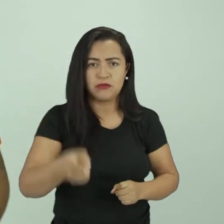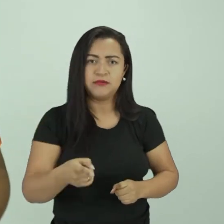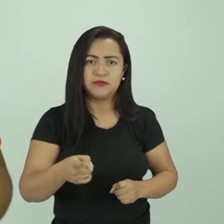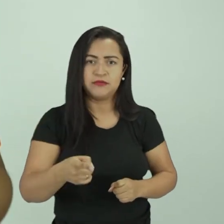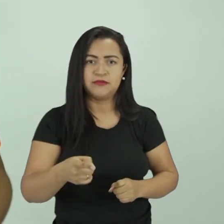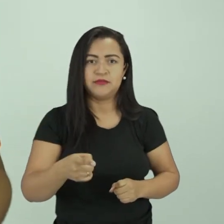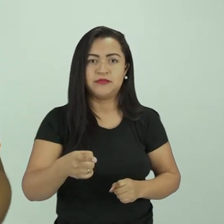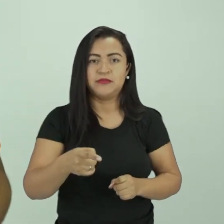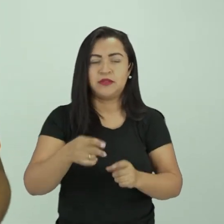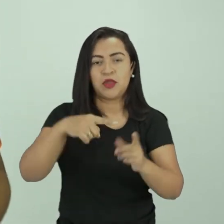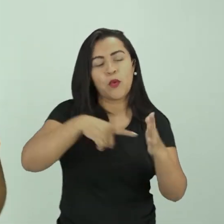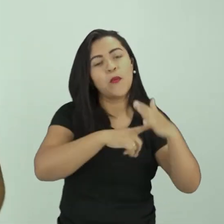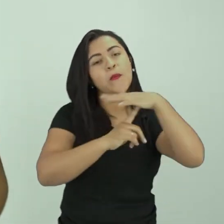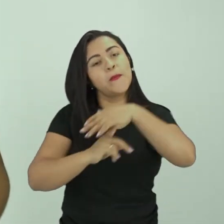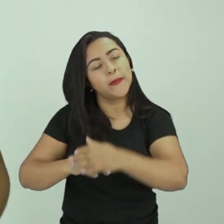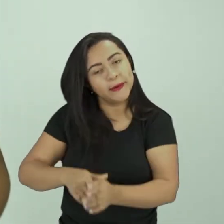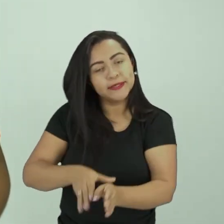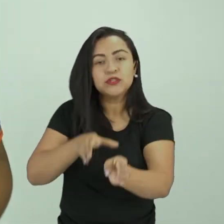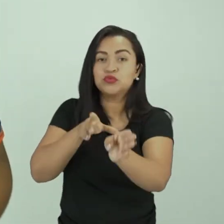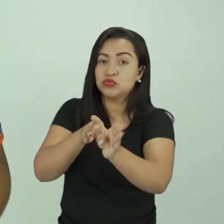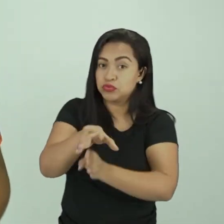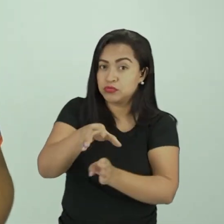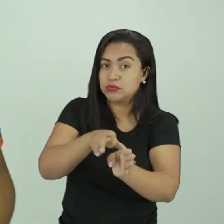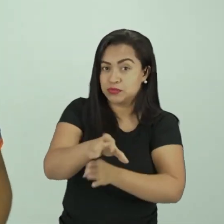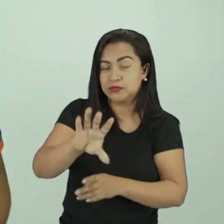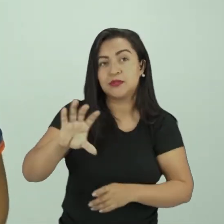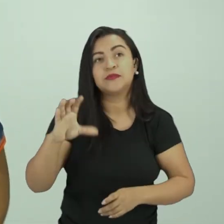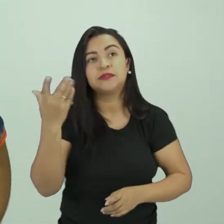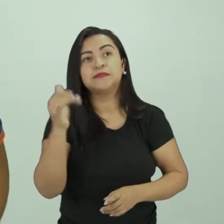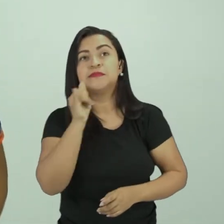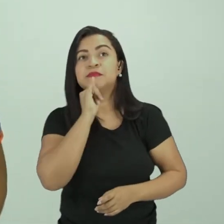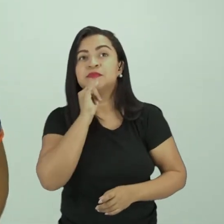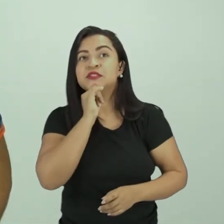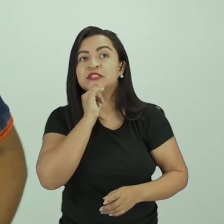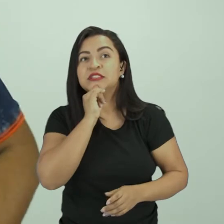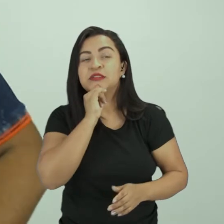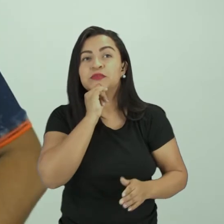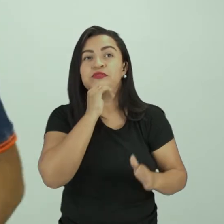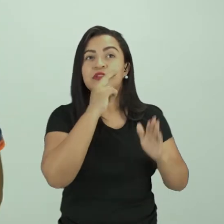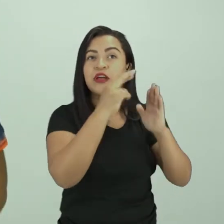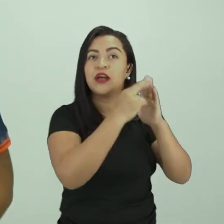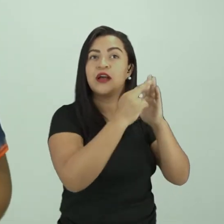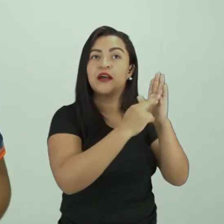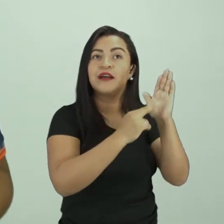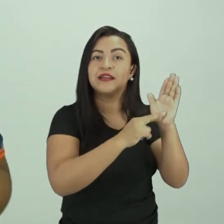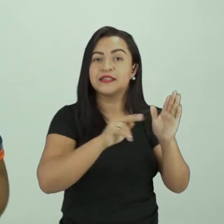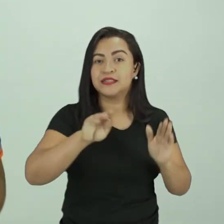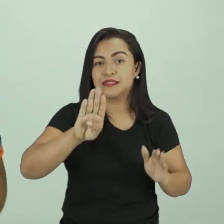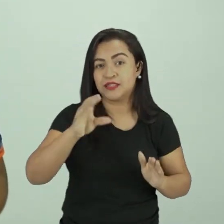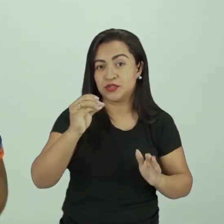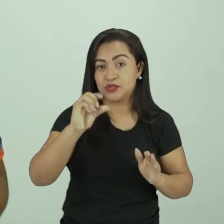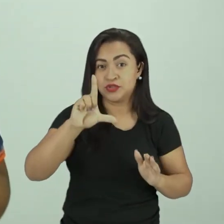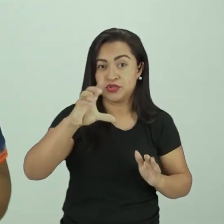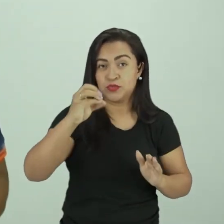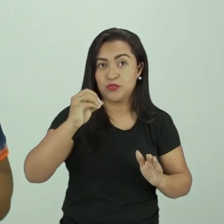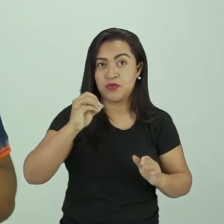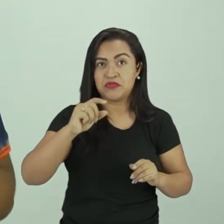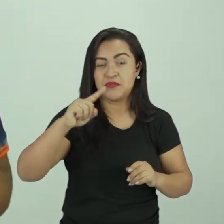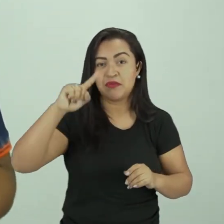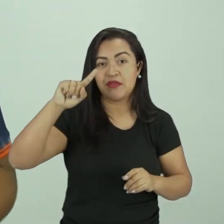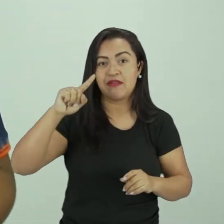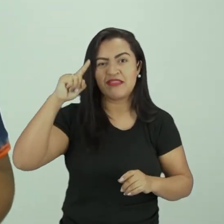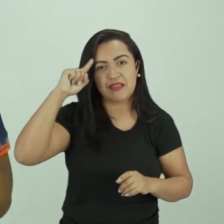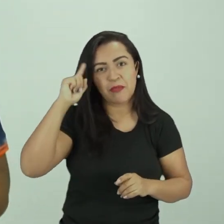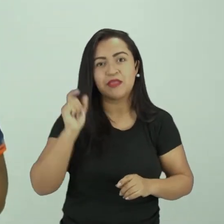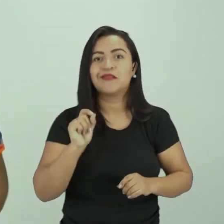Ordenar, orientar, comandar ali. Por exemplo, na receita de bolo, misture todos os ingredientes. Isso